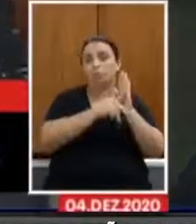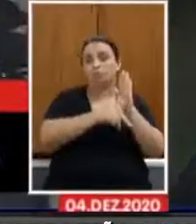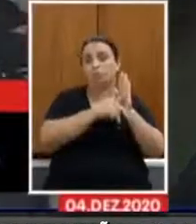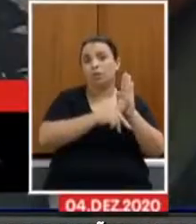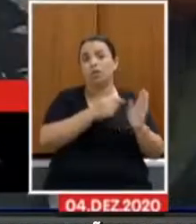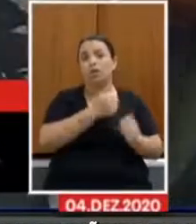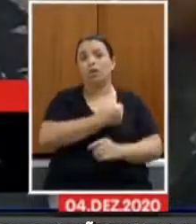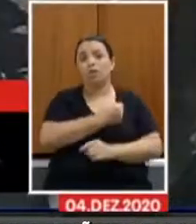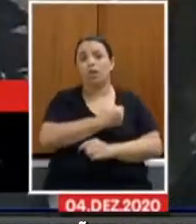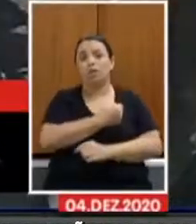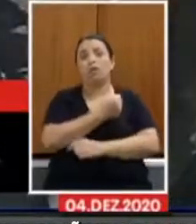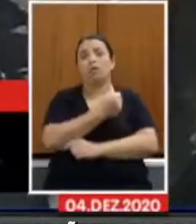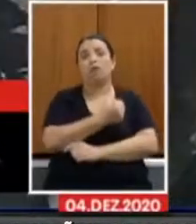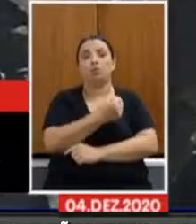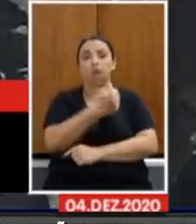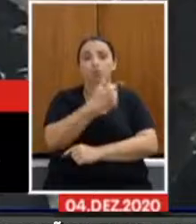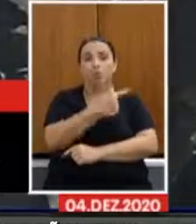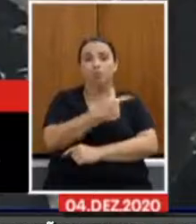do projeto de lei número